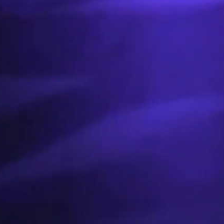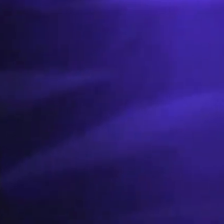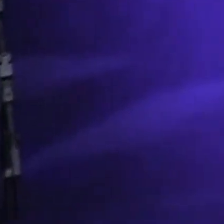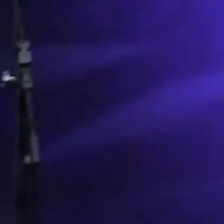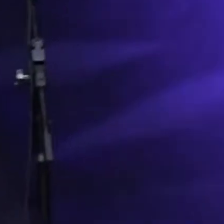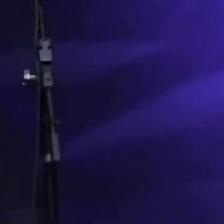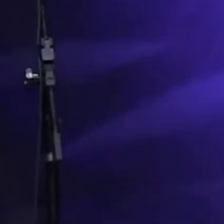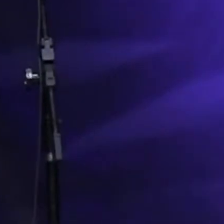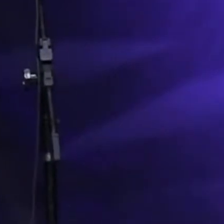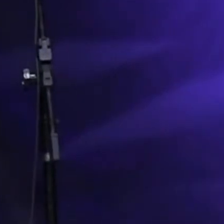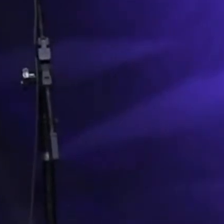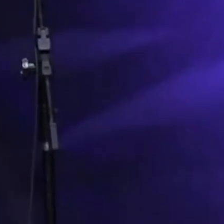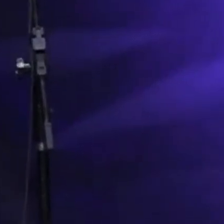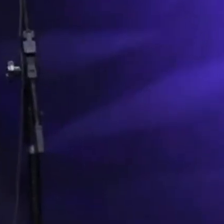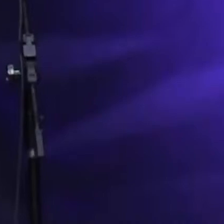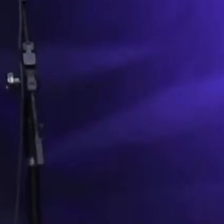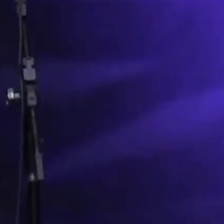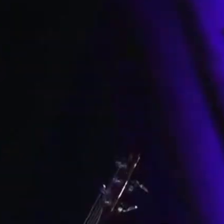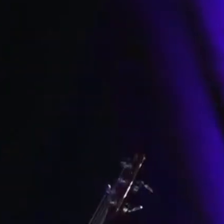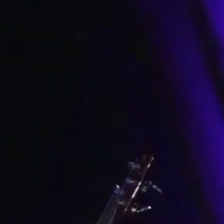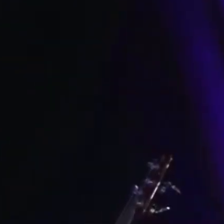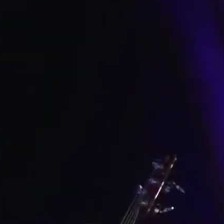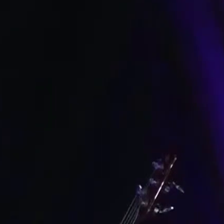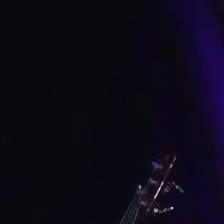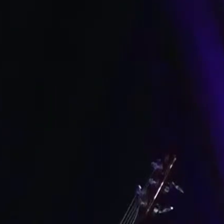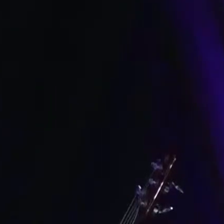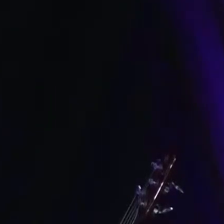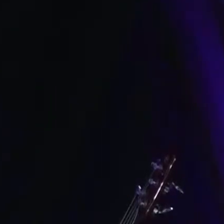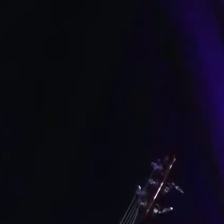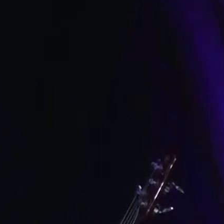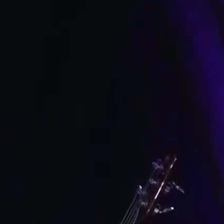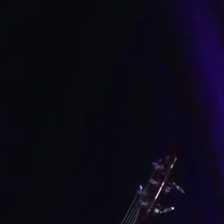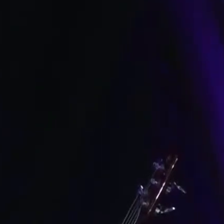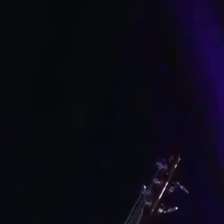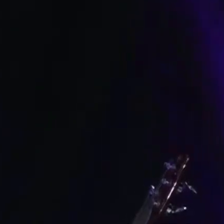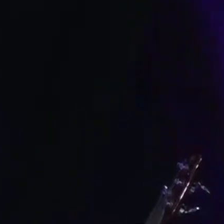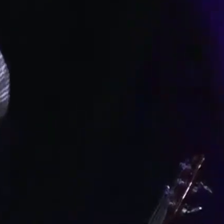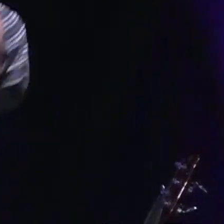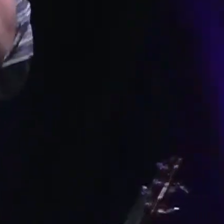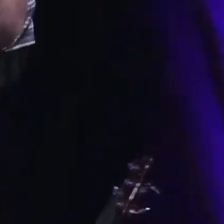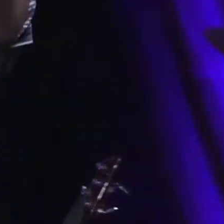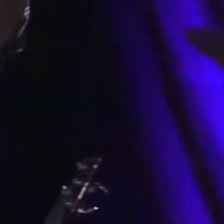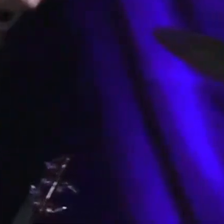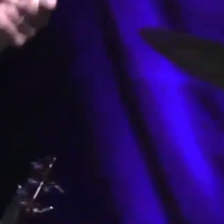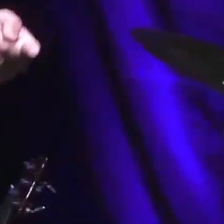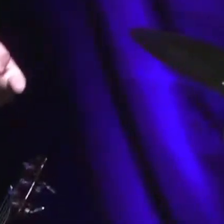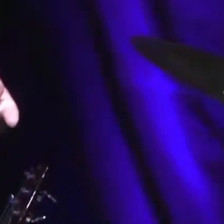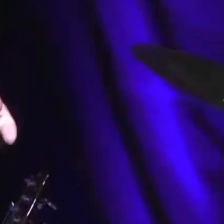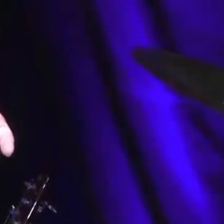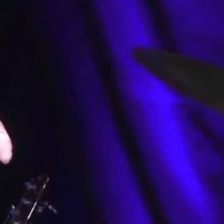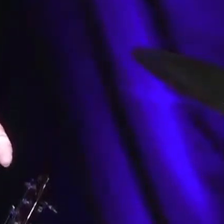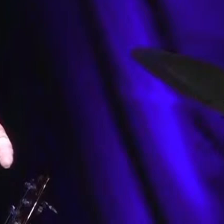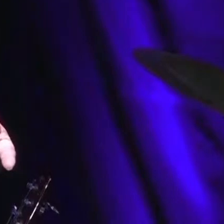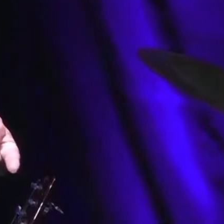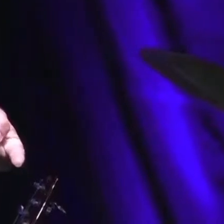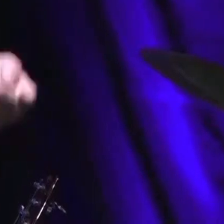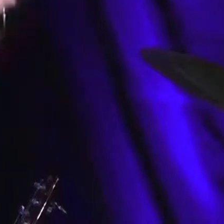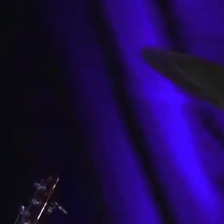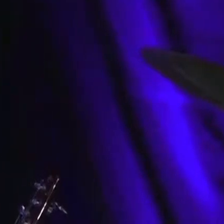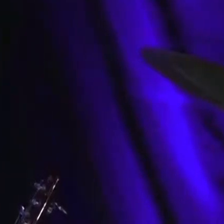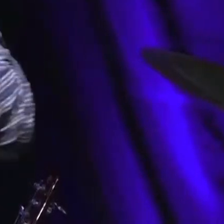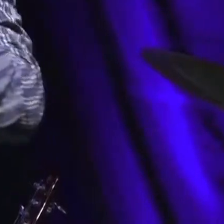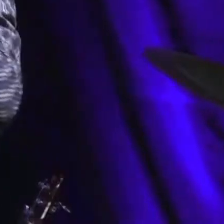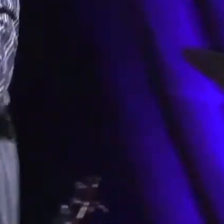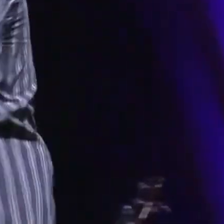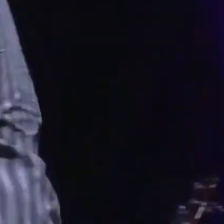no ritmo. Os filhos vão fazer o que nós queremos, não o que eles querem. É o